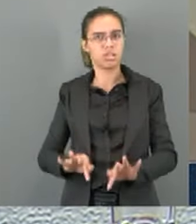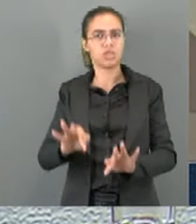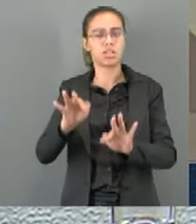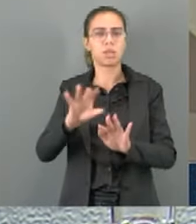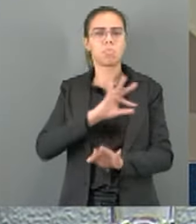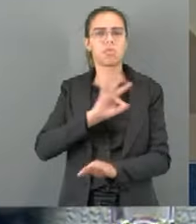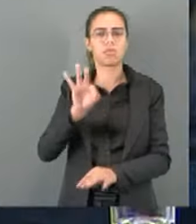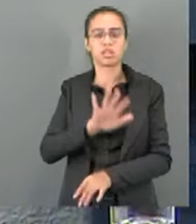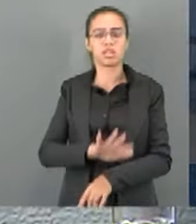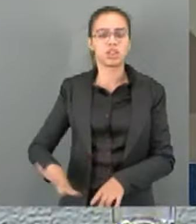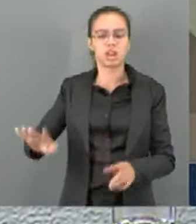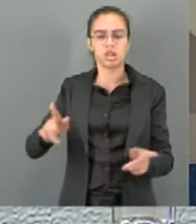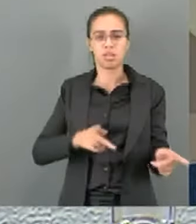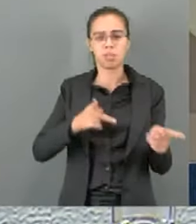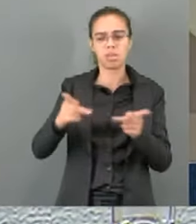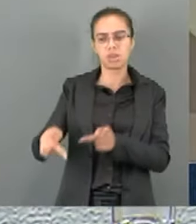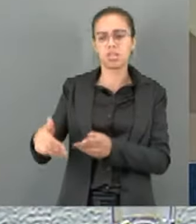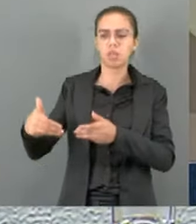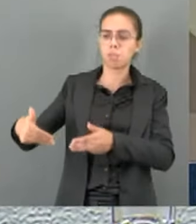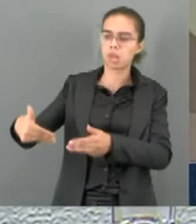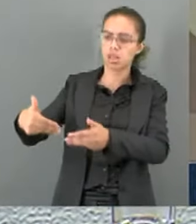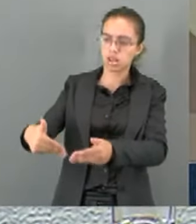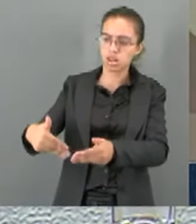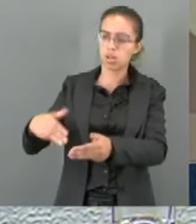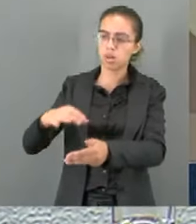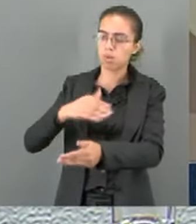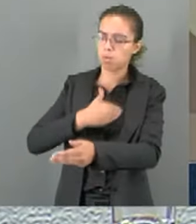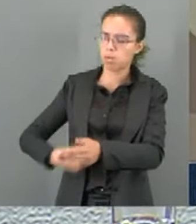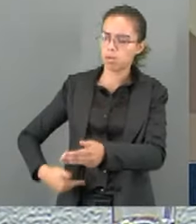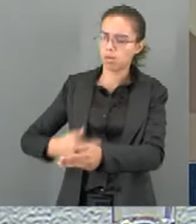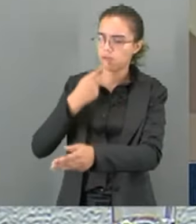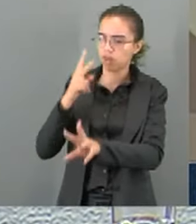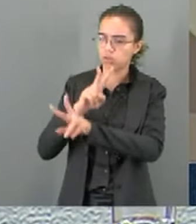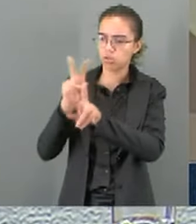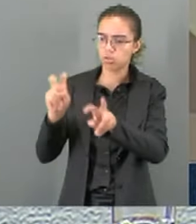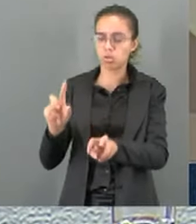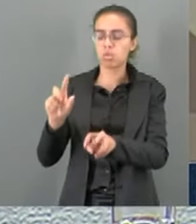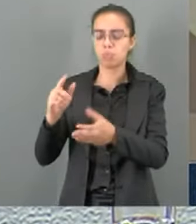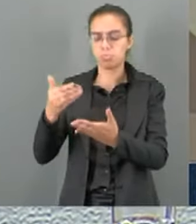encaminhada para que o Ministério Público forme sua opinião a respeito dos fatos.